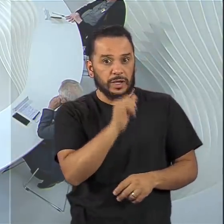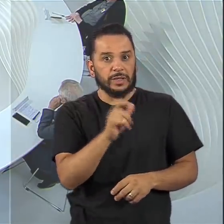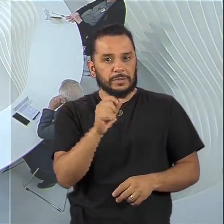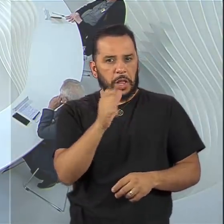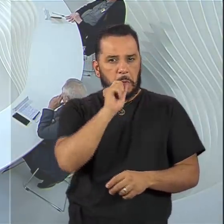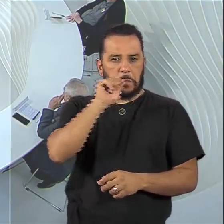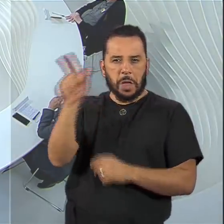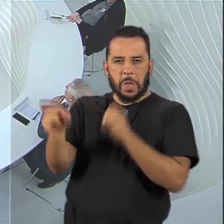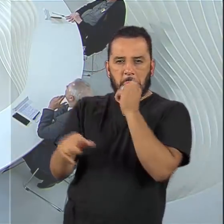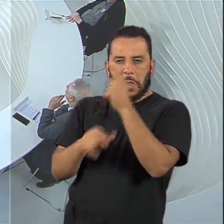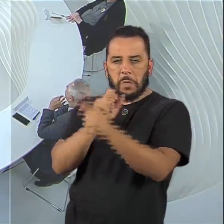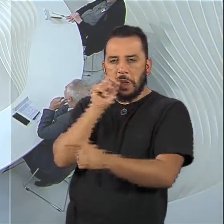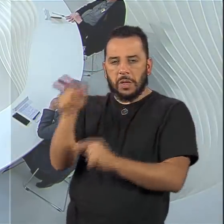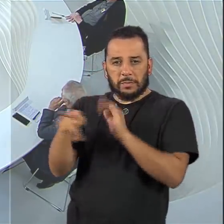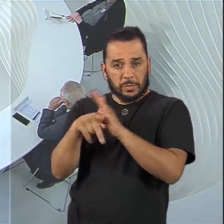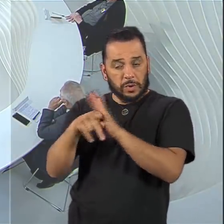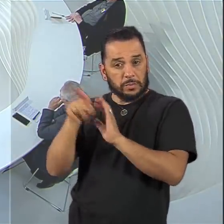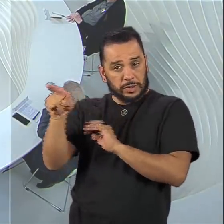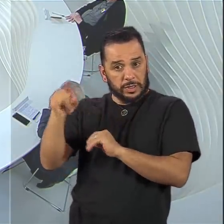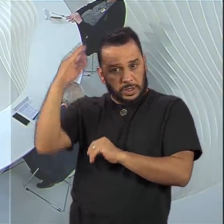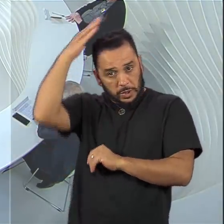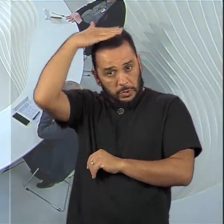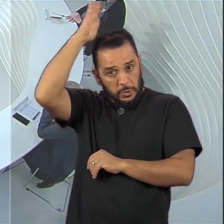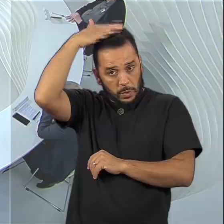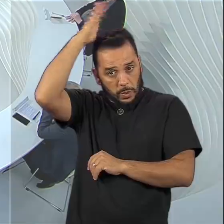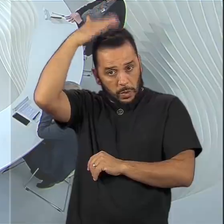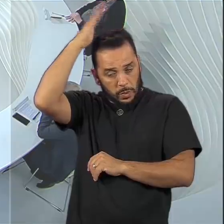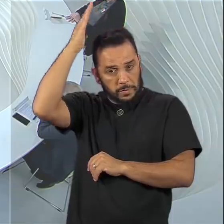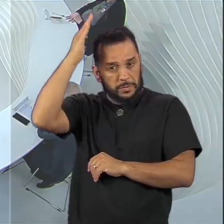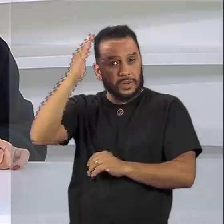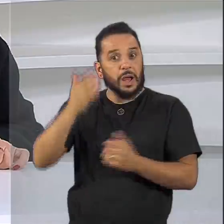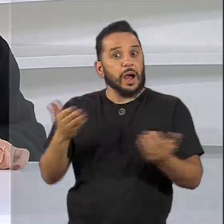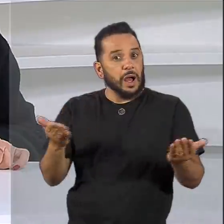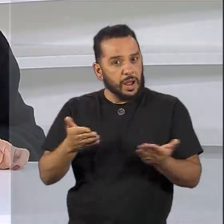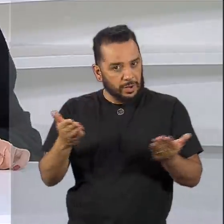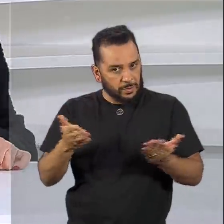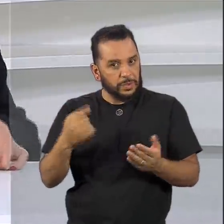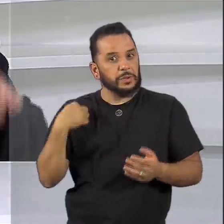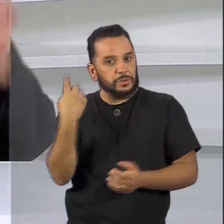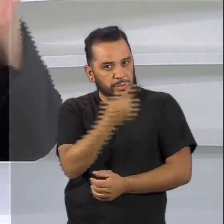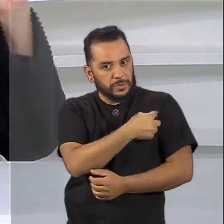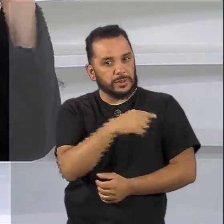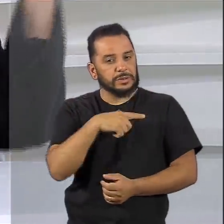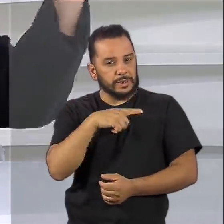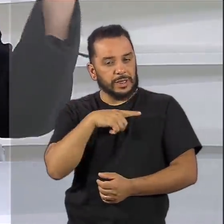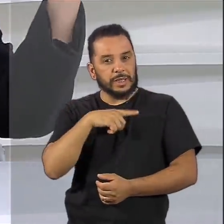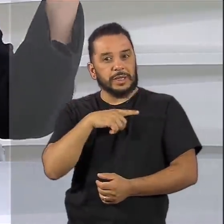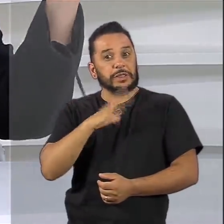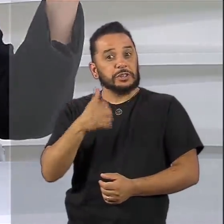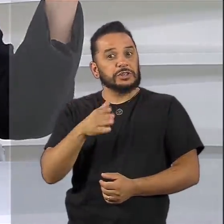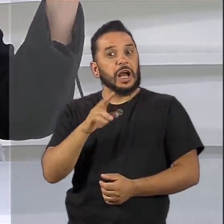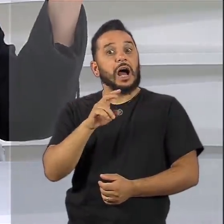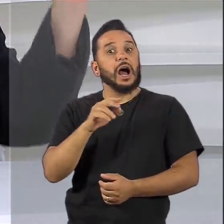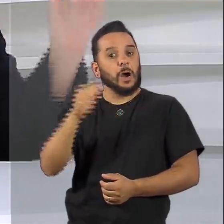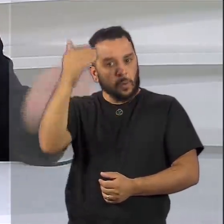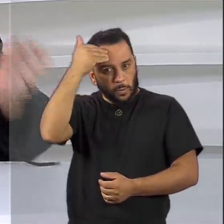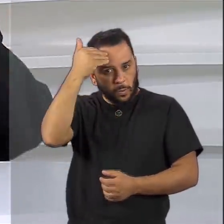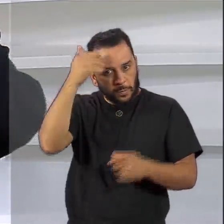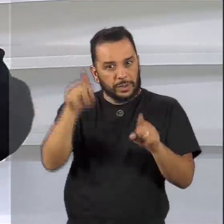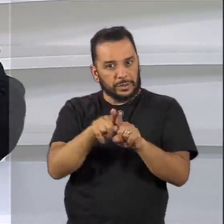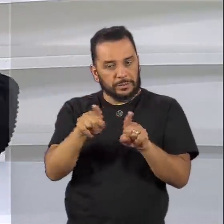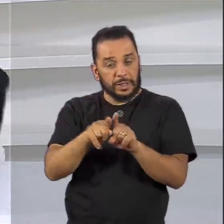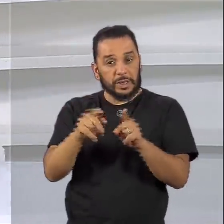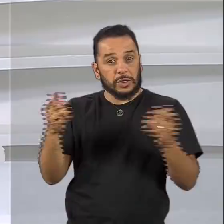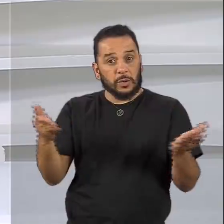Trump, candidato do ressentimento, a gente tem que fazer um meia-culpa. E quando a gente olha o mapa dos Estados Unidos, a